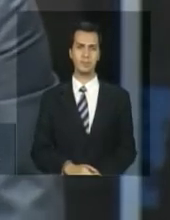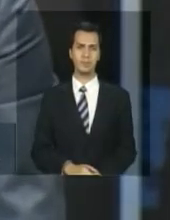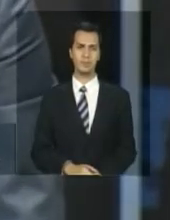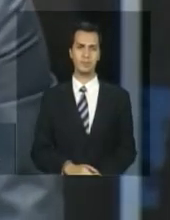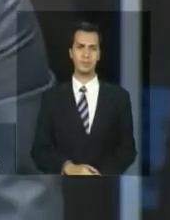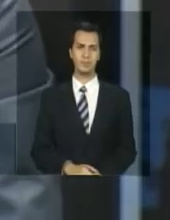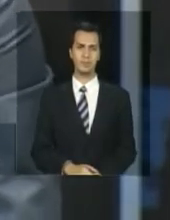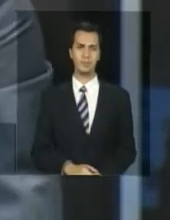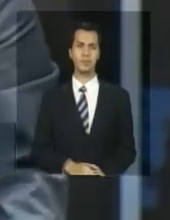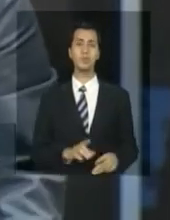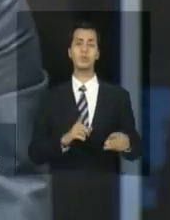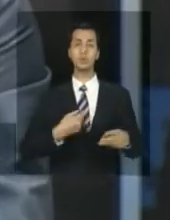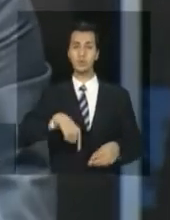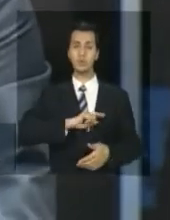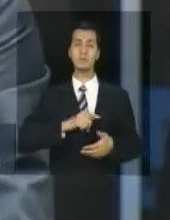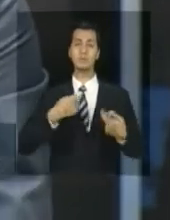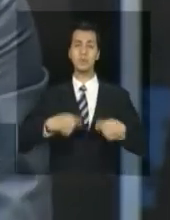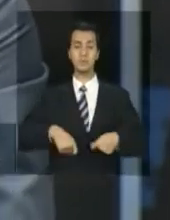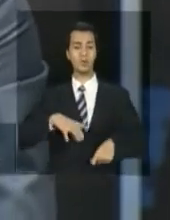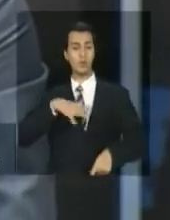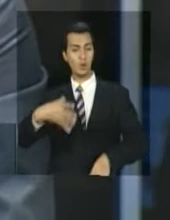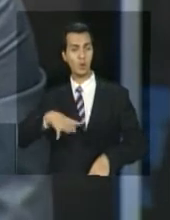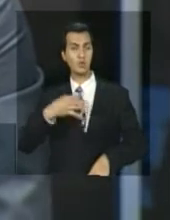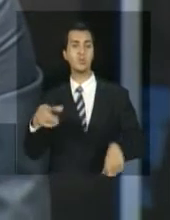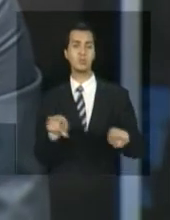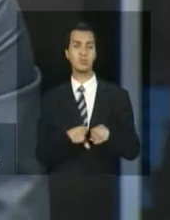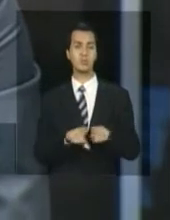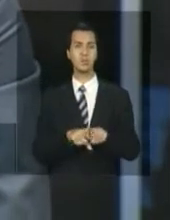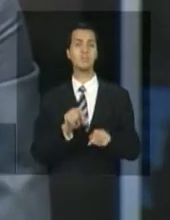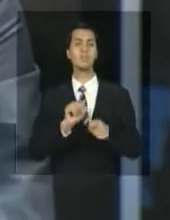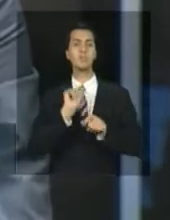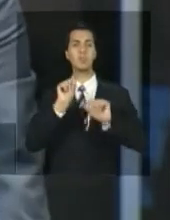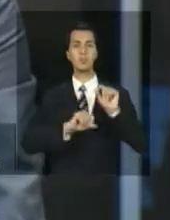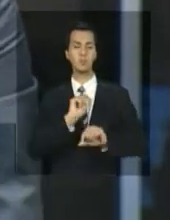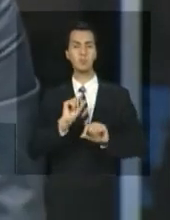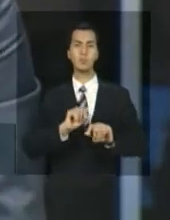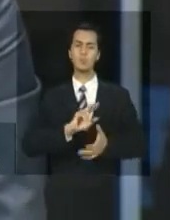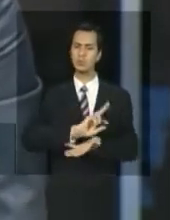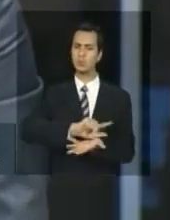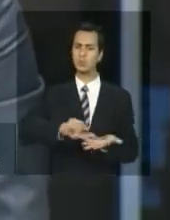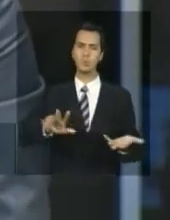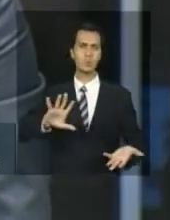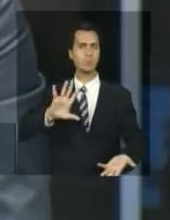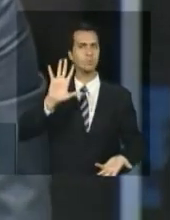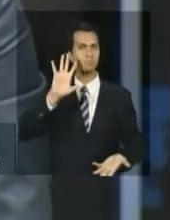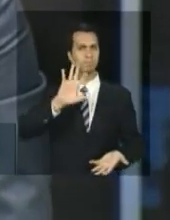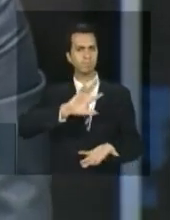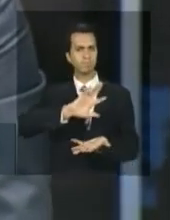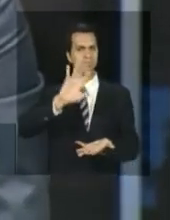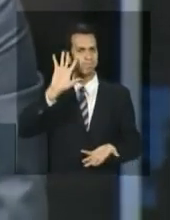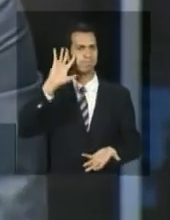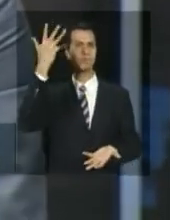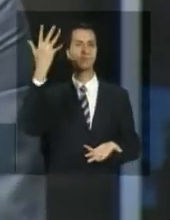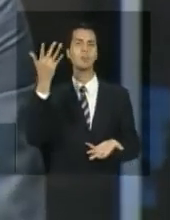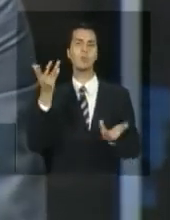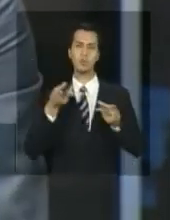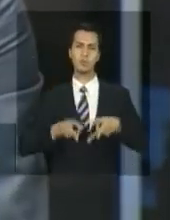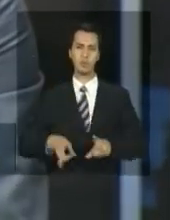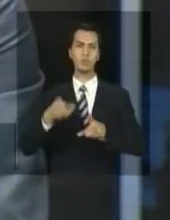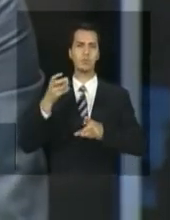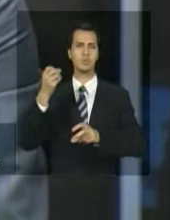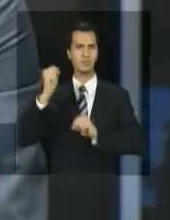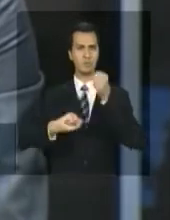Ousadia para adotar todas as medidas necessárias à continuidade do crescimento da produção e